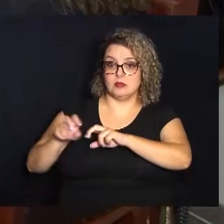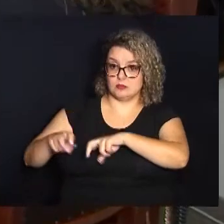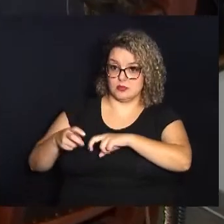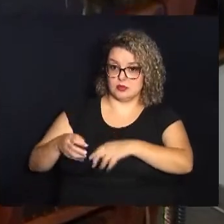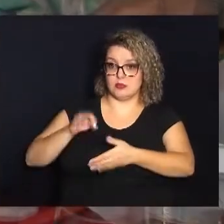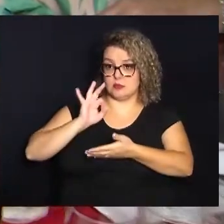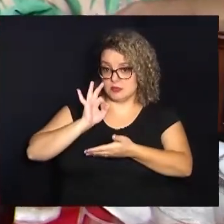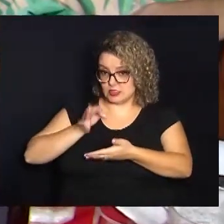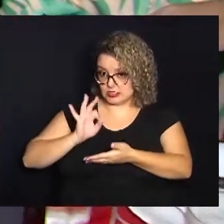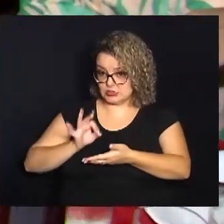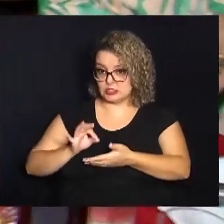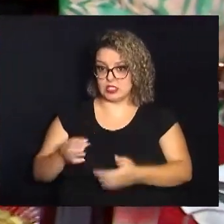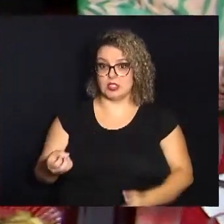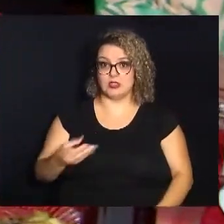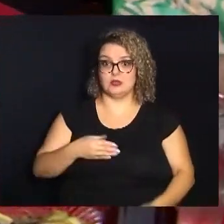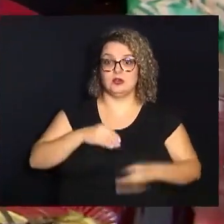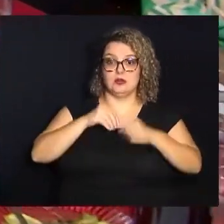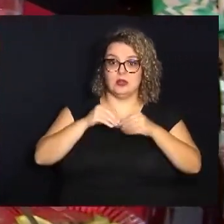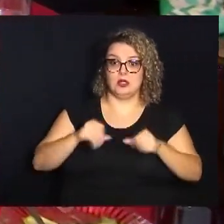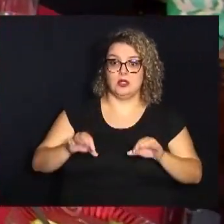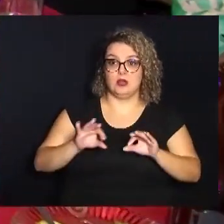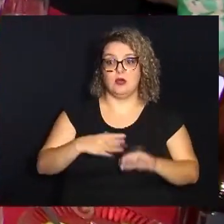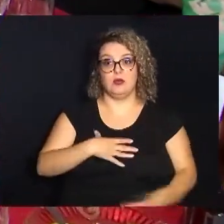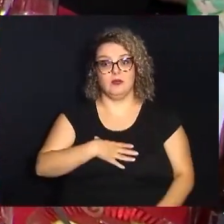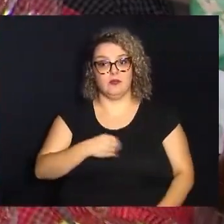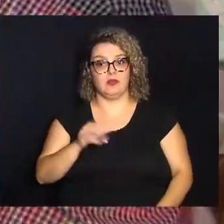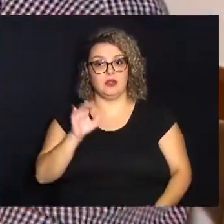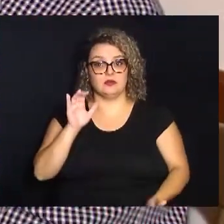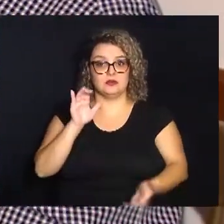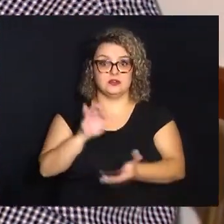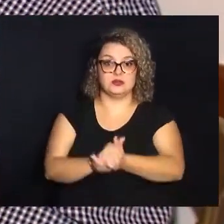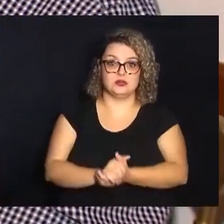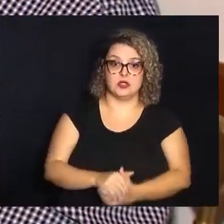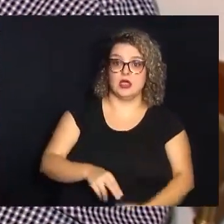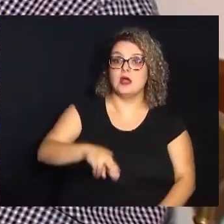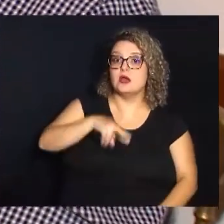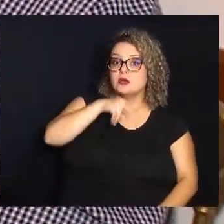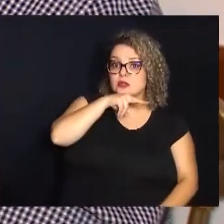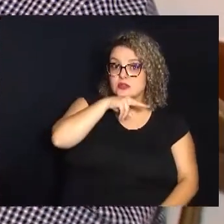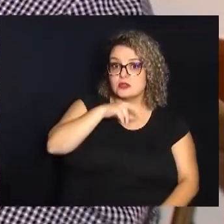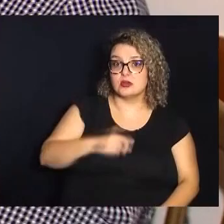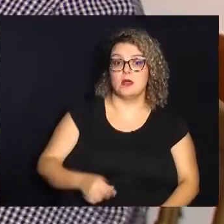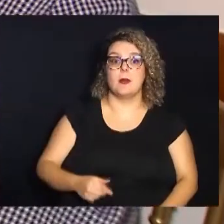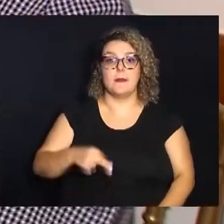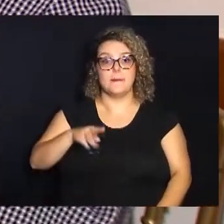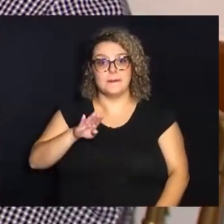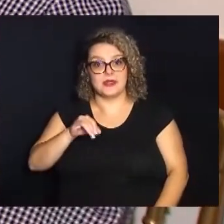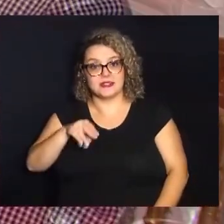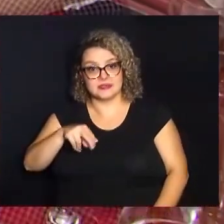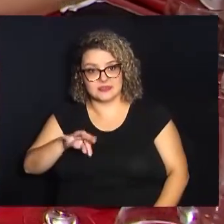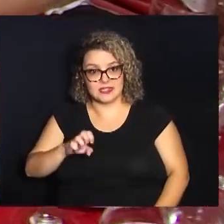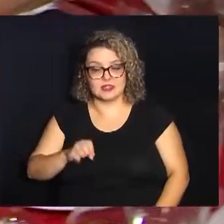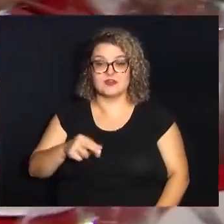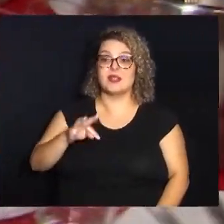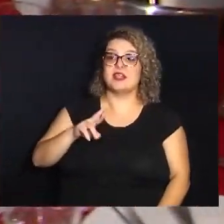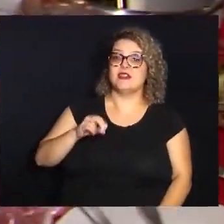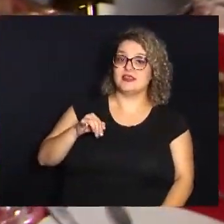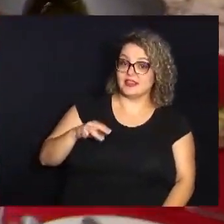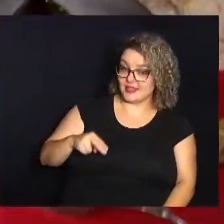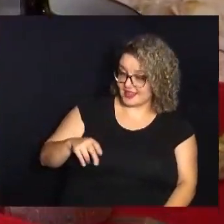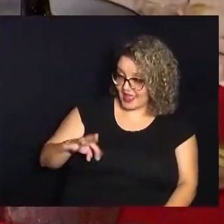os netos, bisnetos, trinetos, tataranetos e uma nova leva de italianos, os